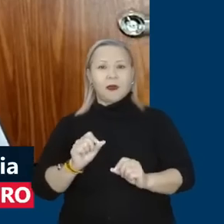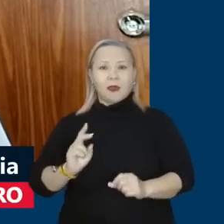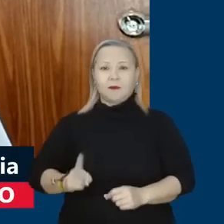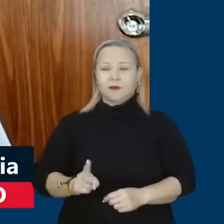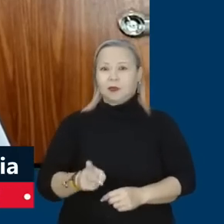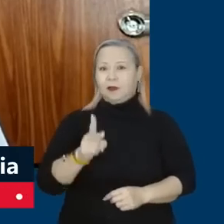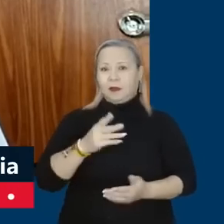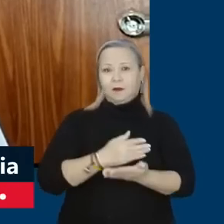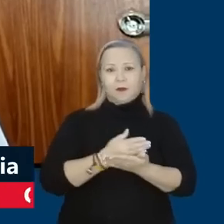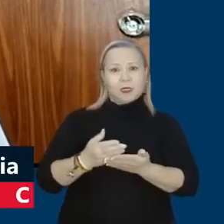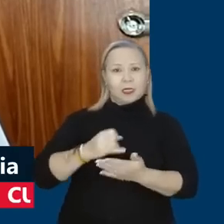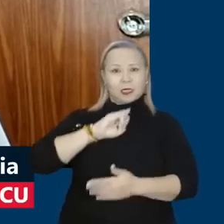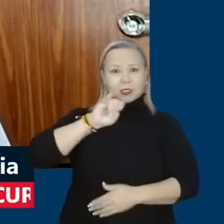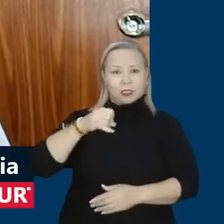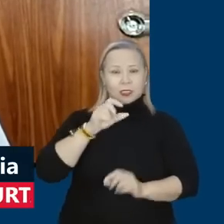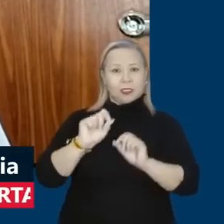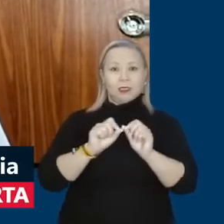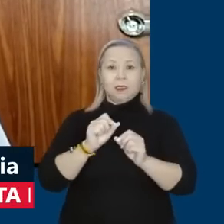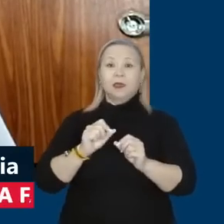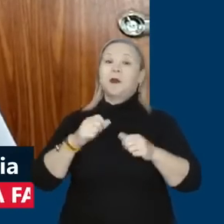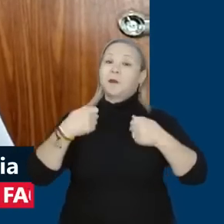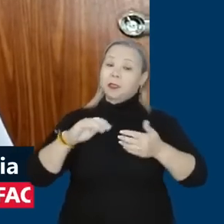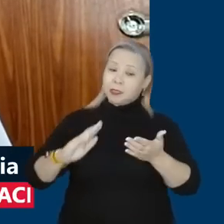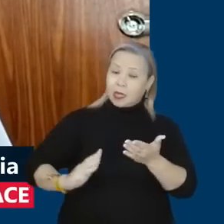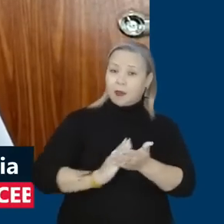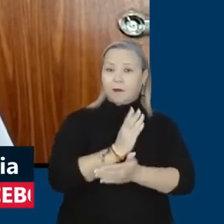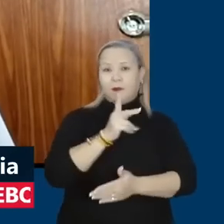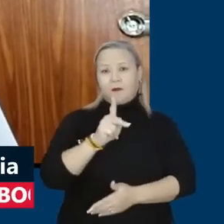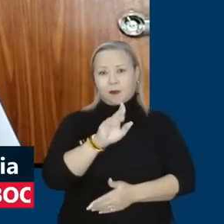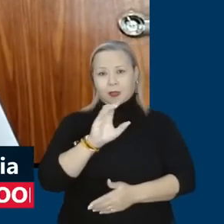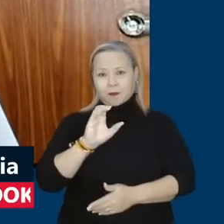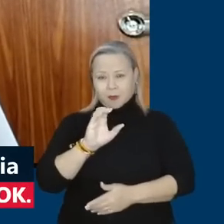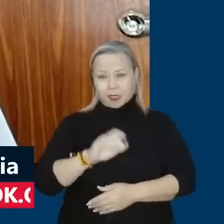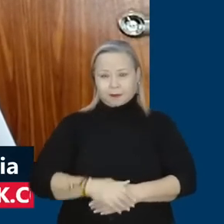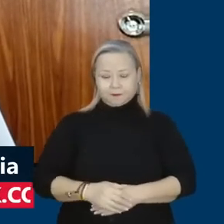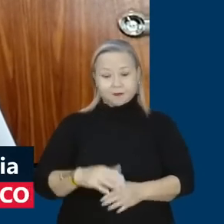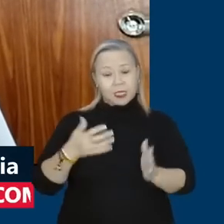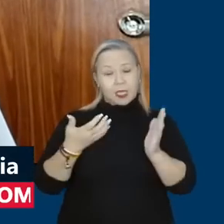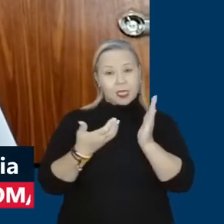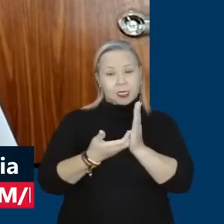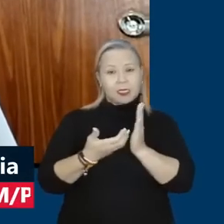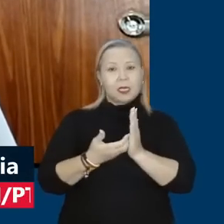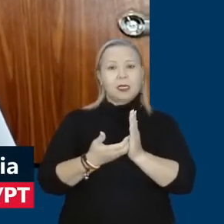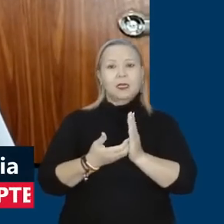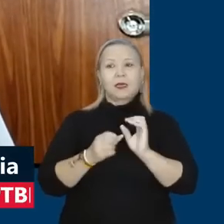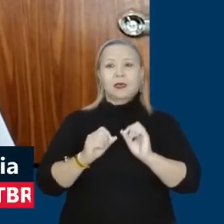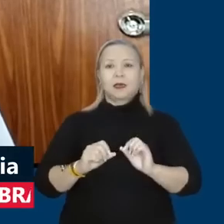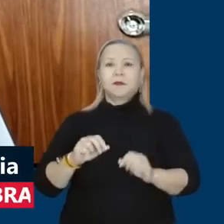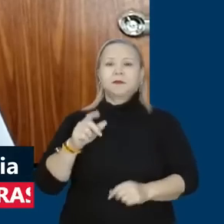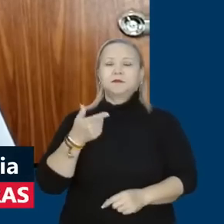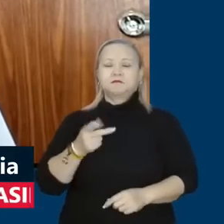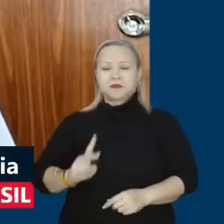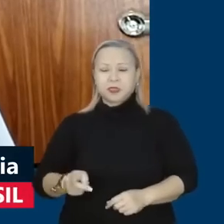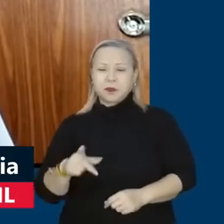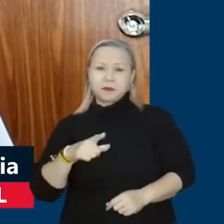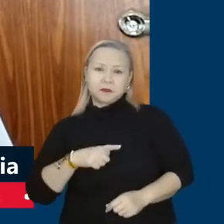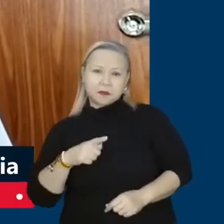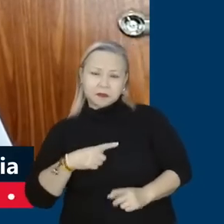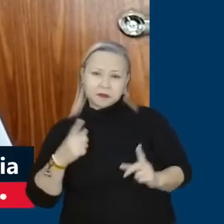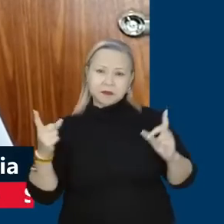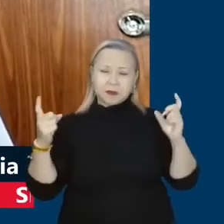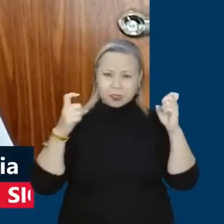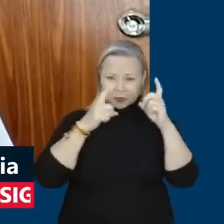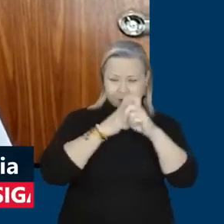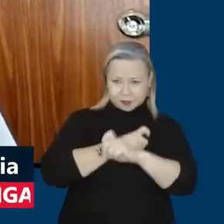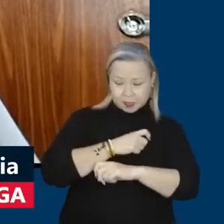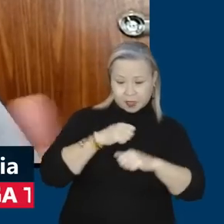de janeiro se não aprovarmos essa PEC. Esse é o primeiro ponto. Aqui na Câmara, lógico, sempre há mais dificuldades. Nós temos